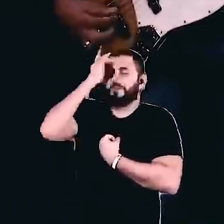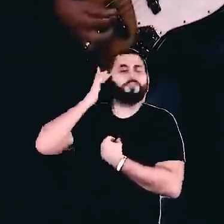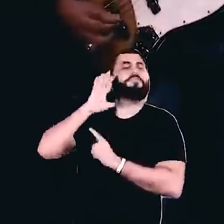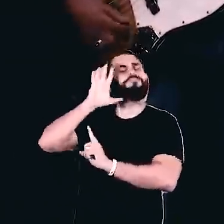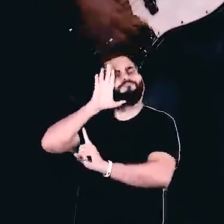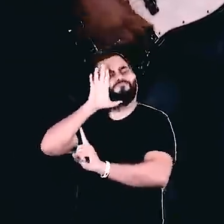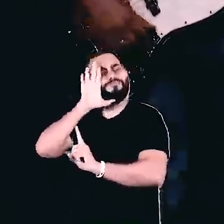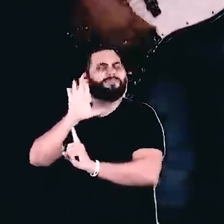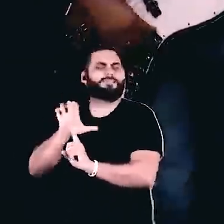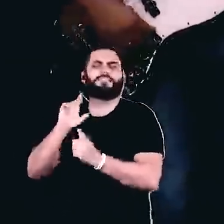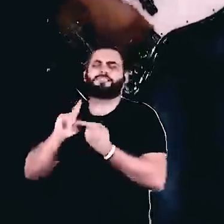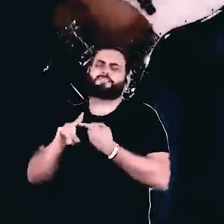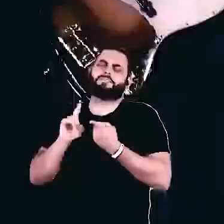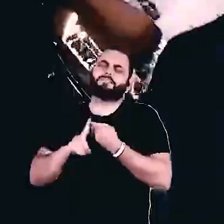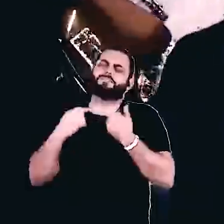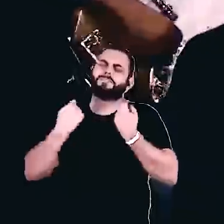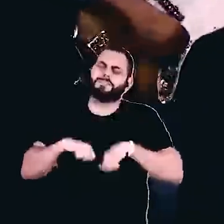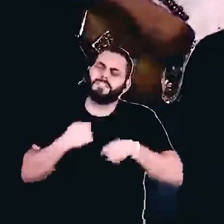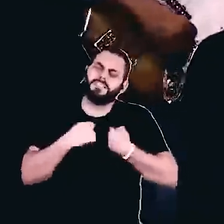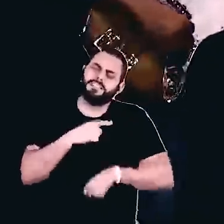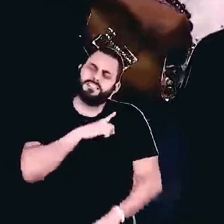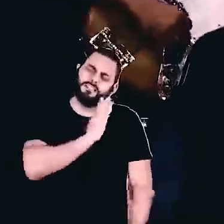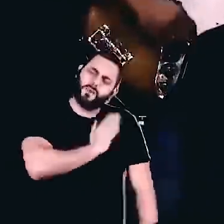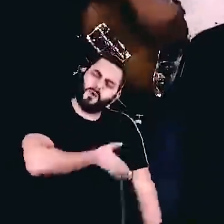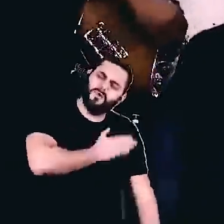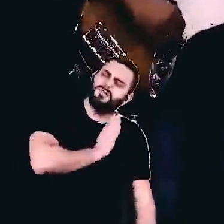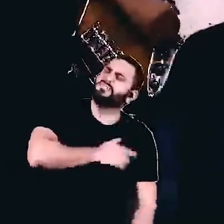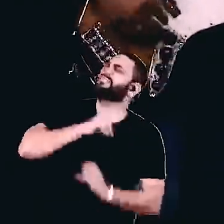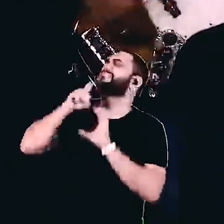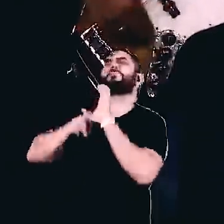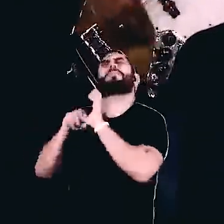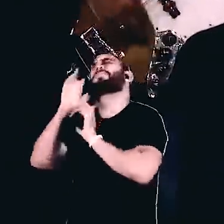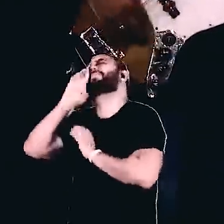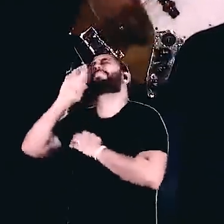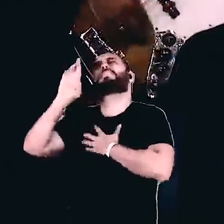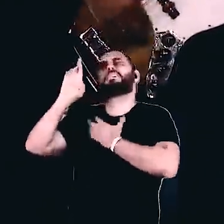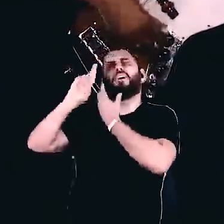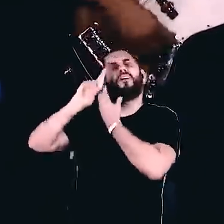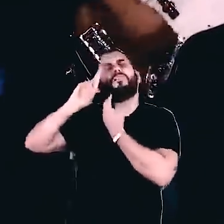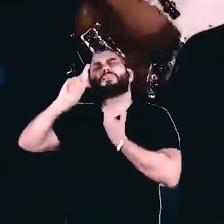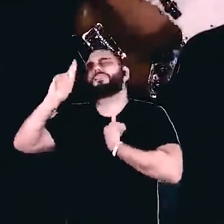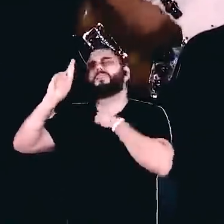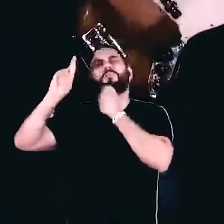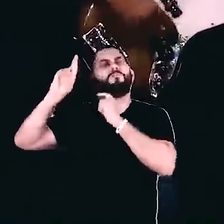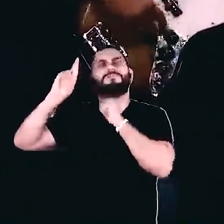pessoas. A gente precisa ter esse coração dependente de dizer: Senhor, distante do Senhor não